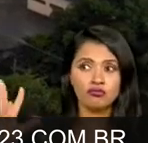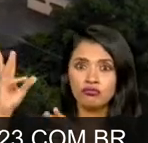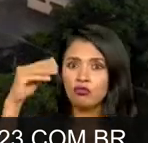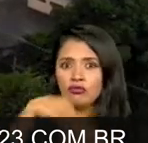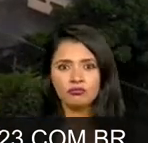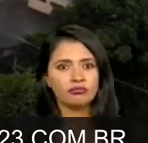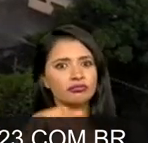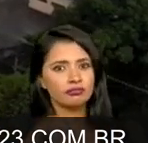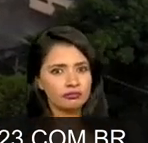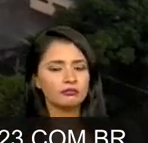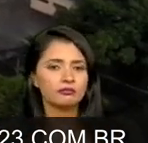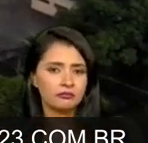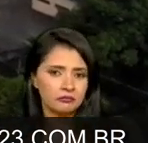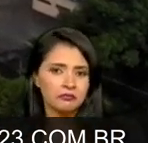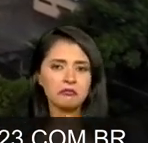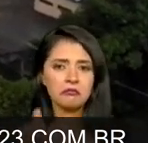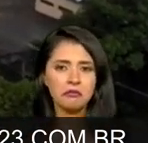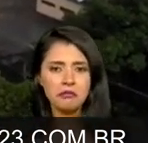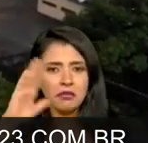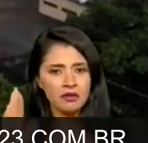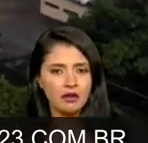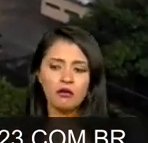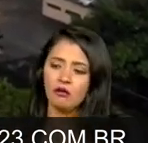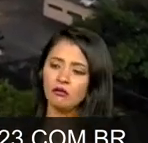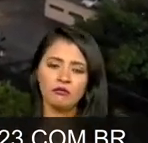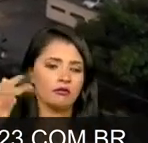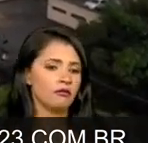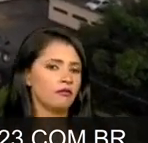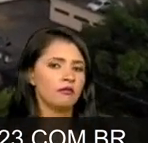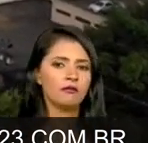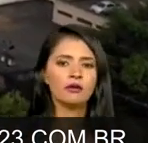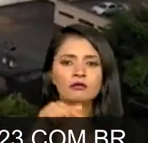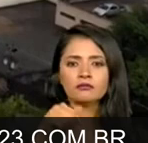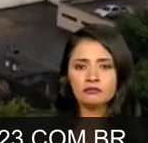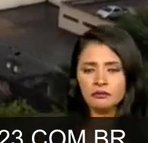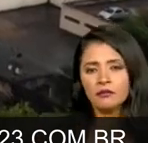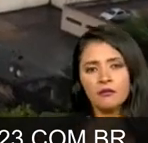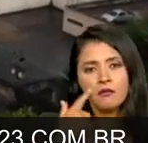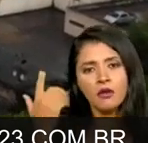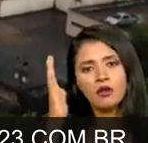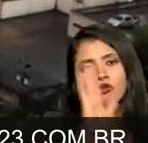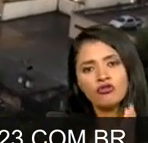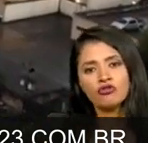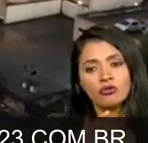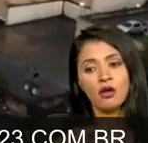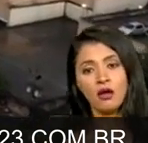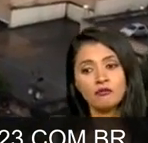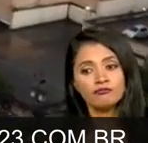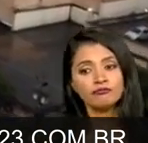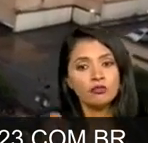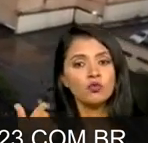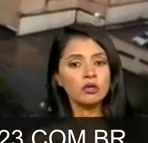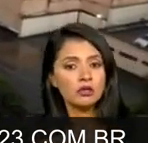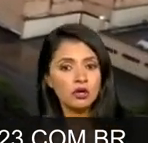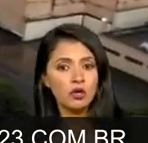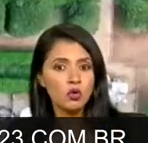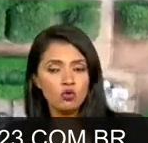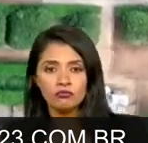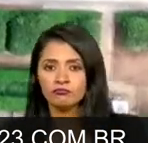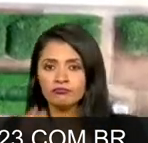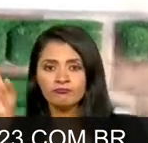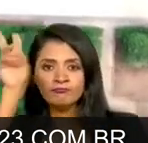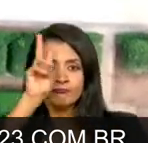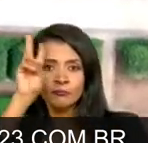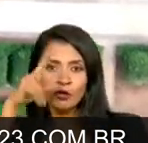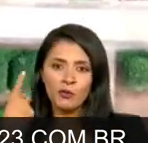todas as brasileiras que, de alguma forma, vieram para cá para ajudar a construir o que a gente tem hoje de um legado histórico